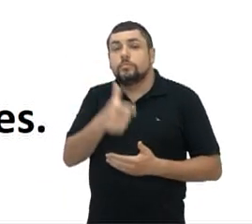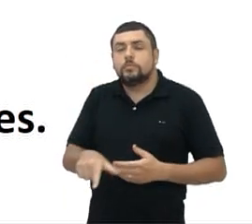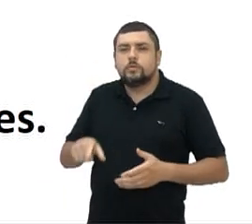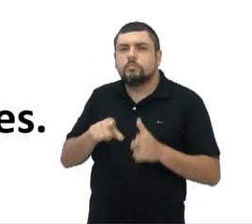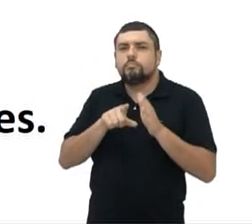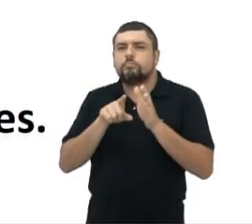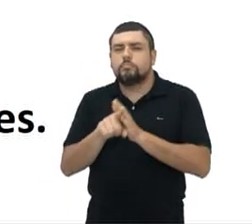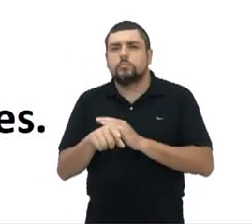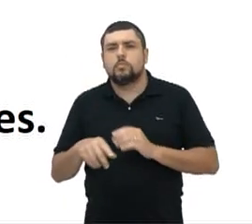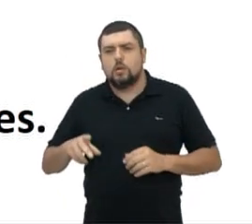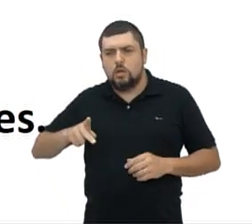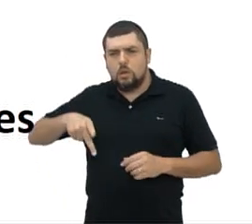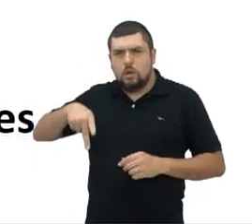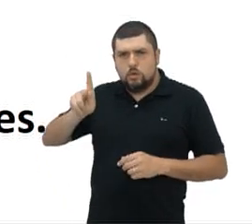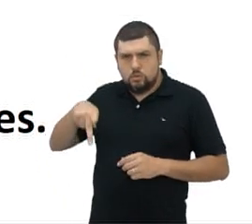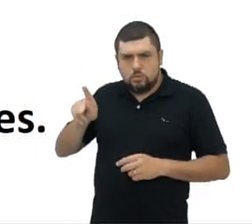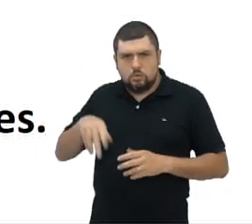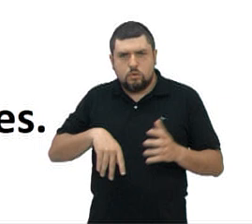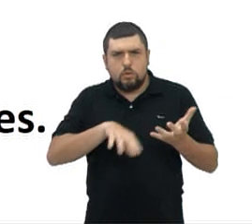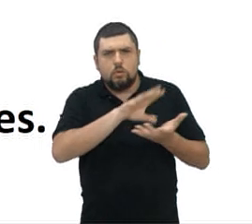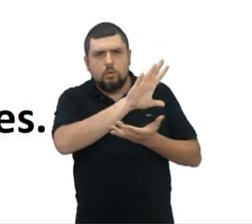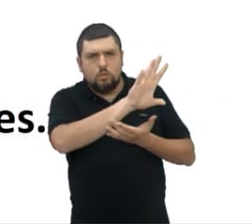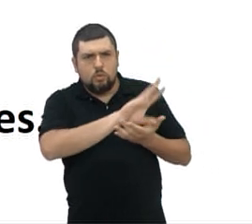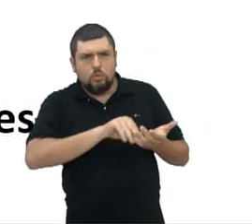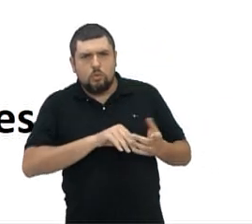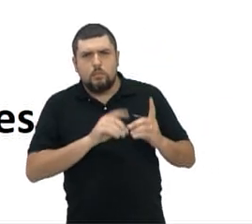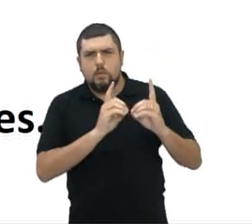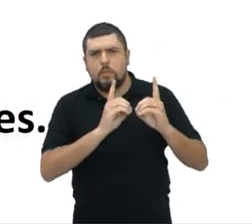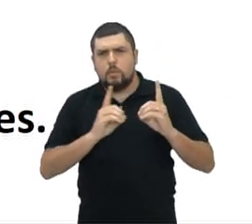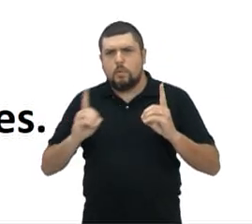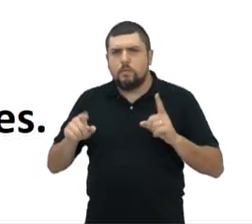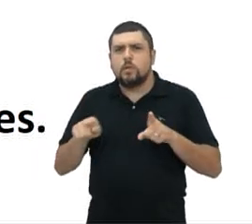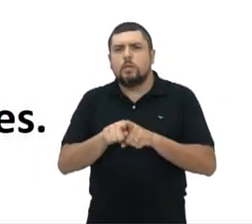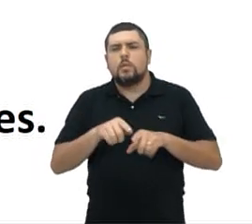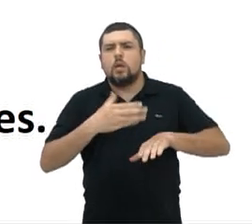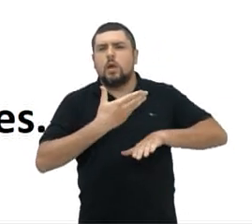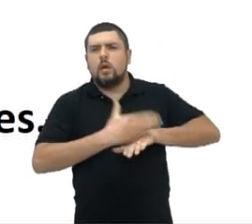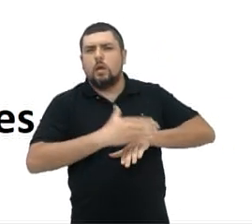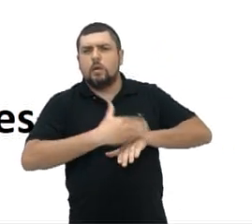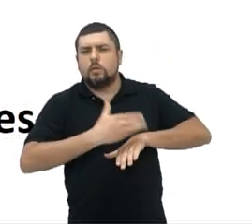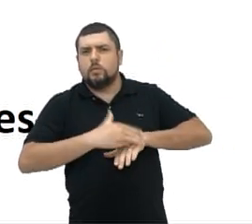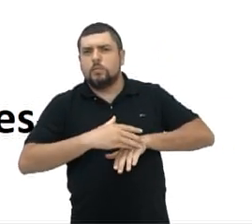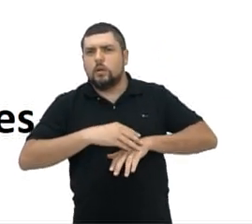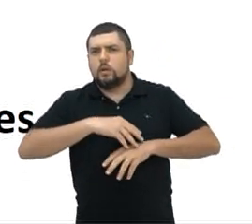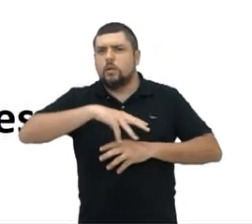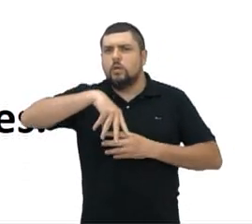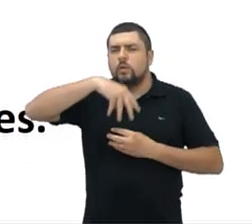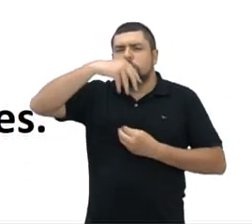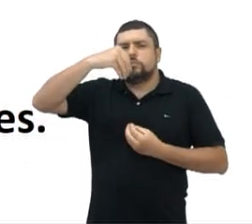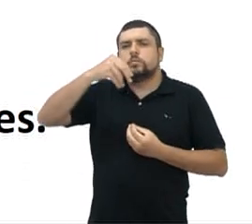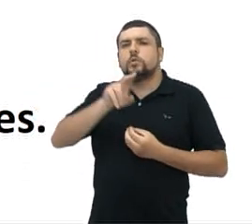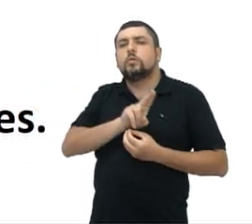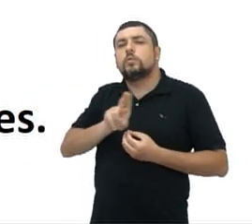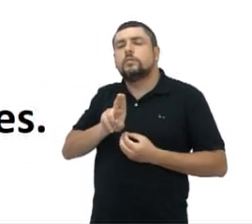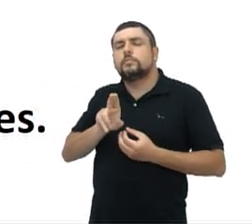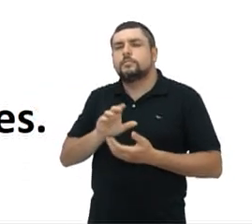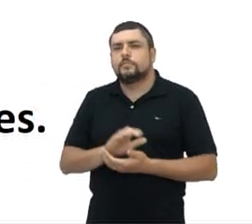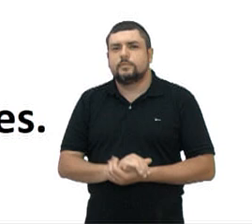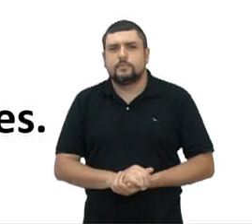Os Kushitas adotaram muitos deuses em algumas práticas funerárias egípcias, como, por exemplo, daqui a pouquinho nós voltamos e corrigimos